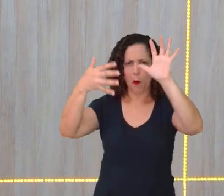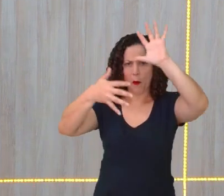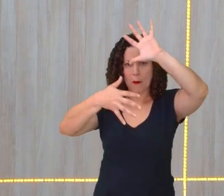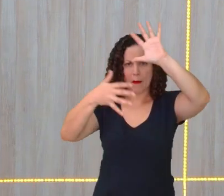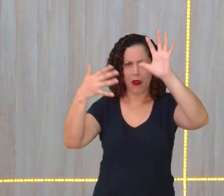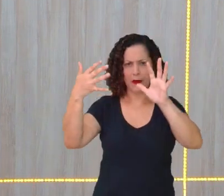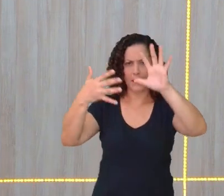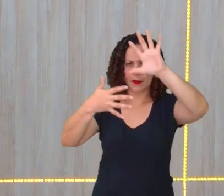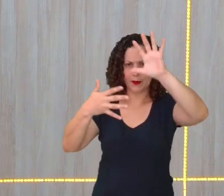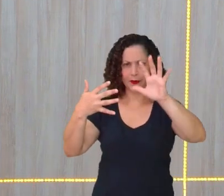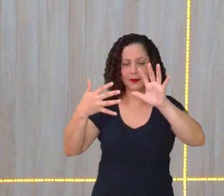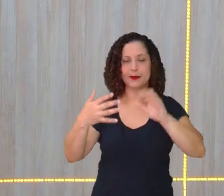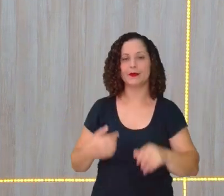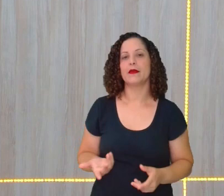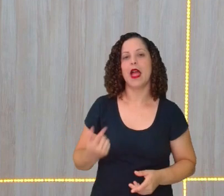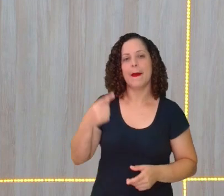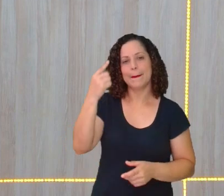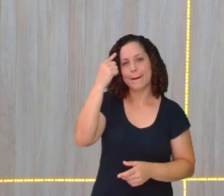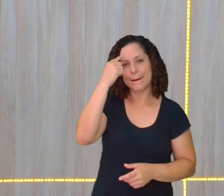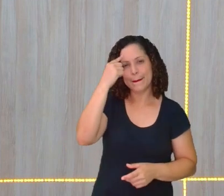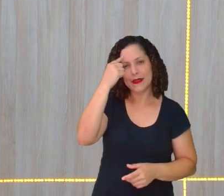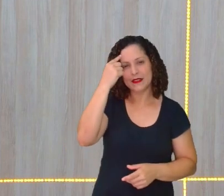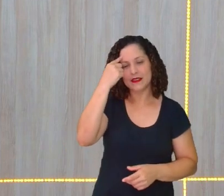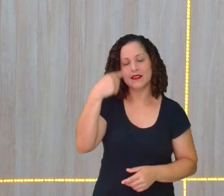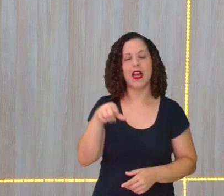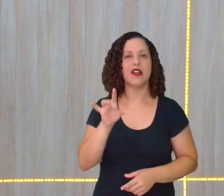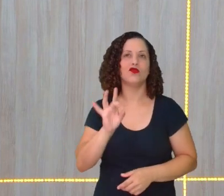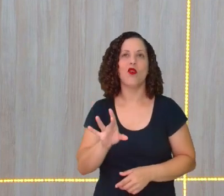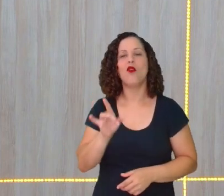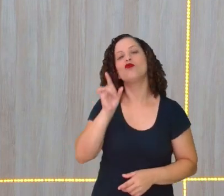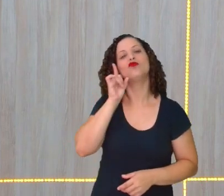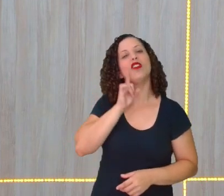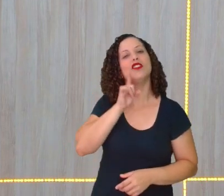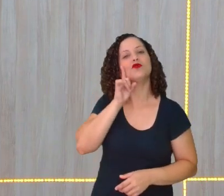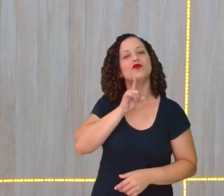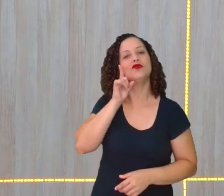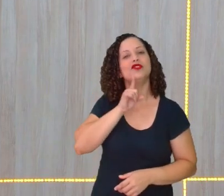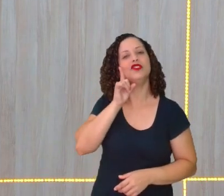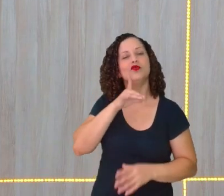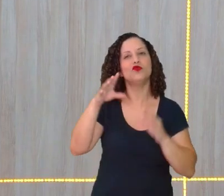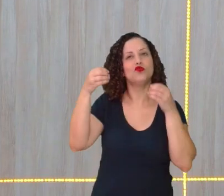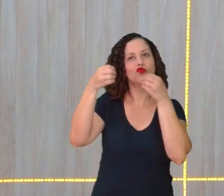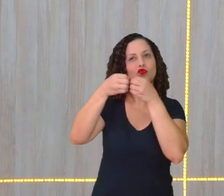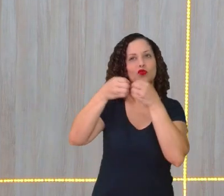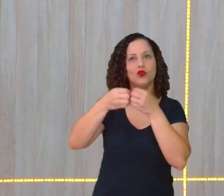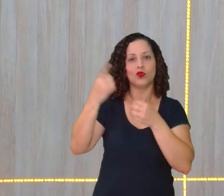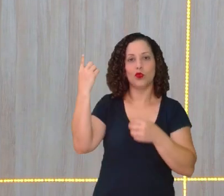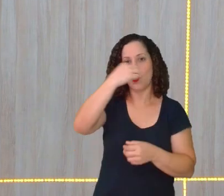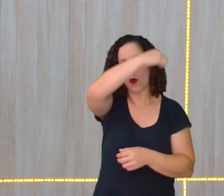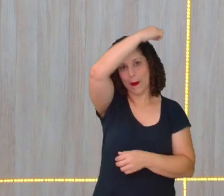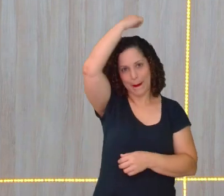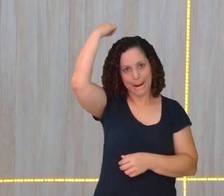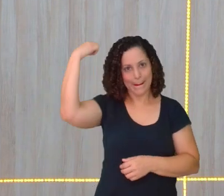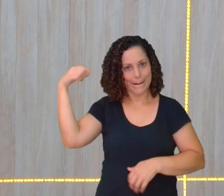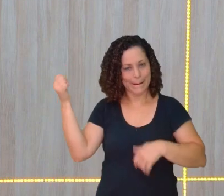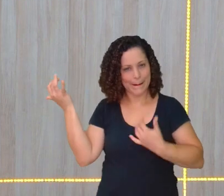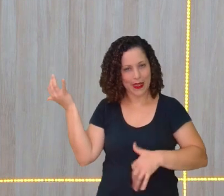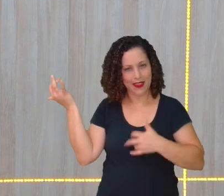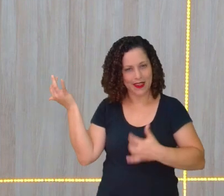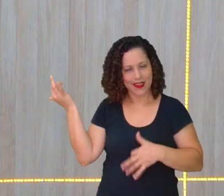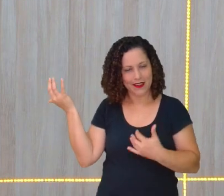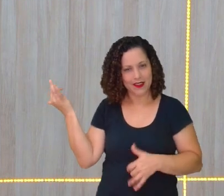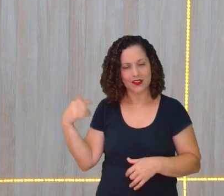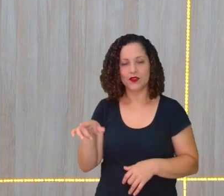Estados Unidos são aquela partezinha que fica em cima do México, tá? Os Estados Unidos, ele é formado por